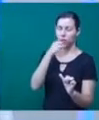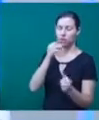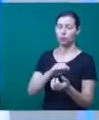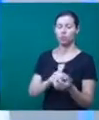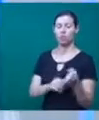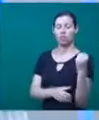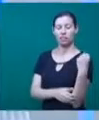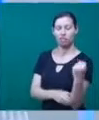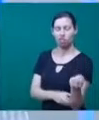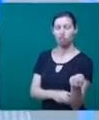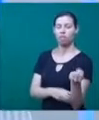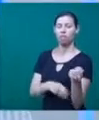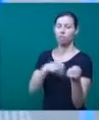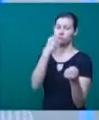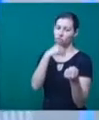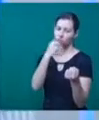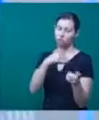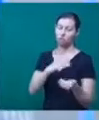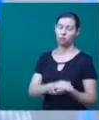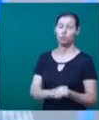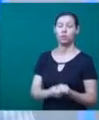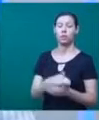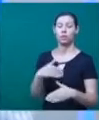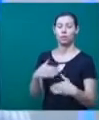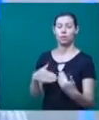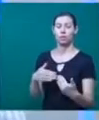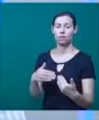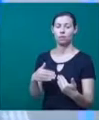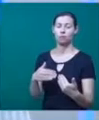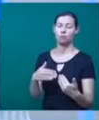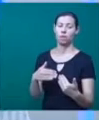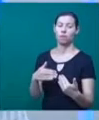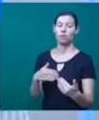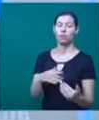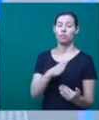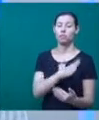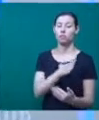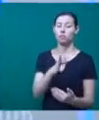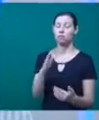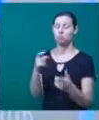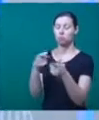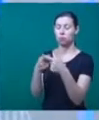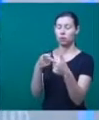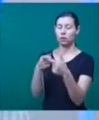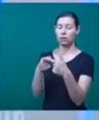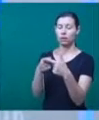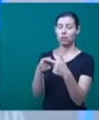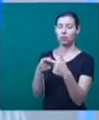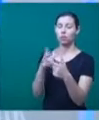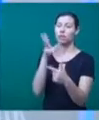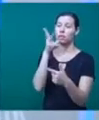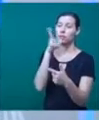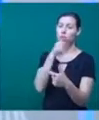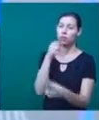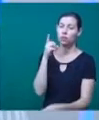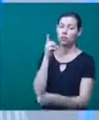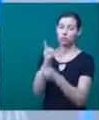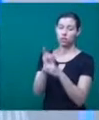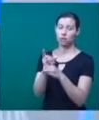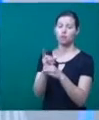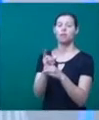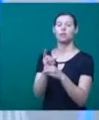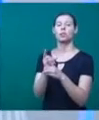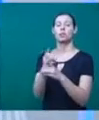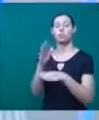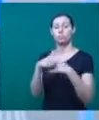durante uns dias e depois se recupera. Então, esse paciente fica andando em médicos e médicos e acaba não chegando no especialista, né, no neurologista.